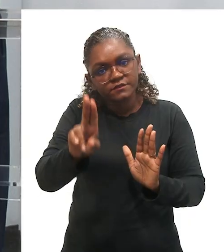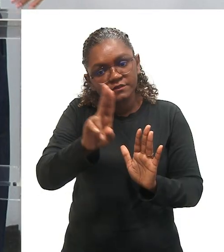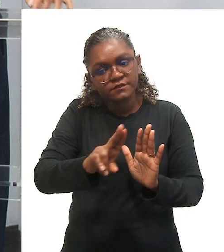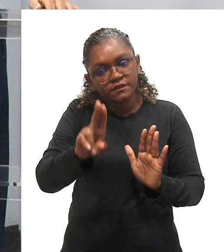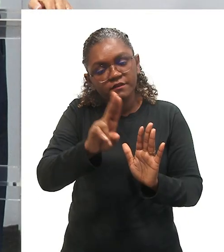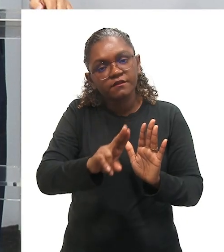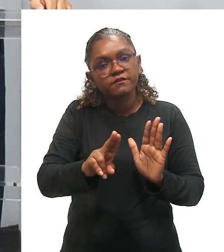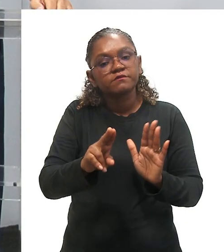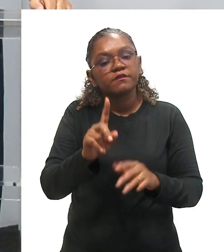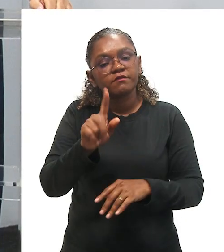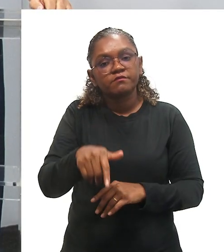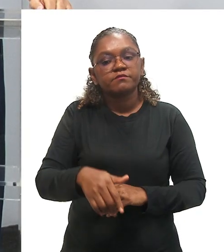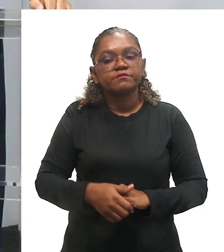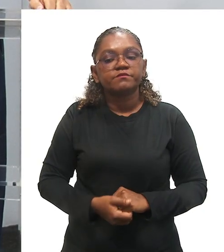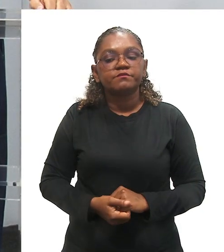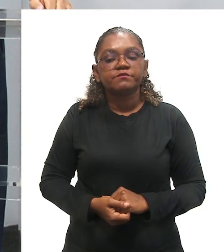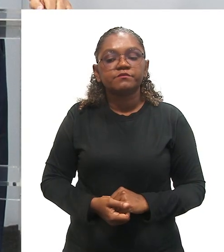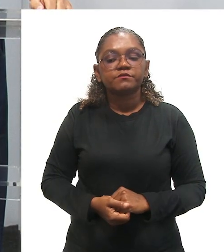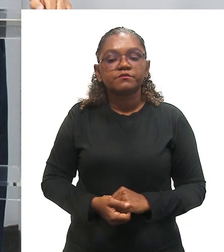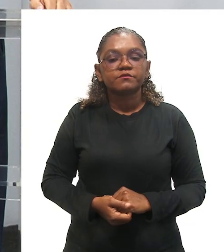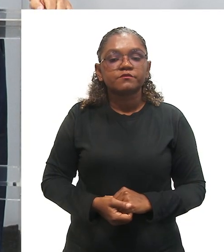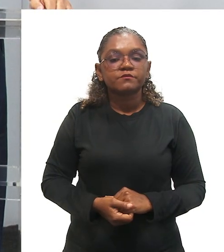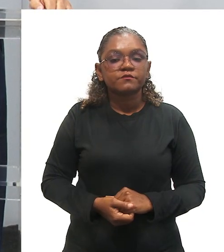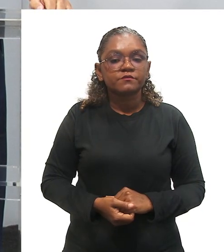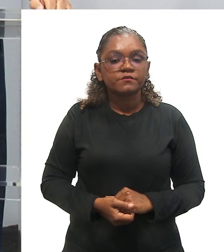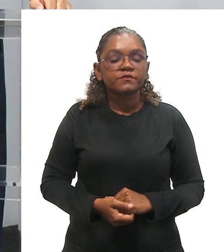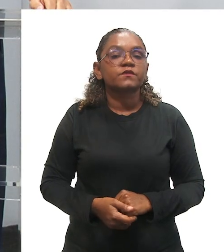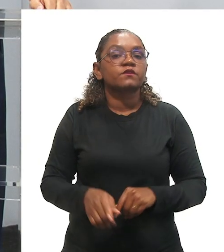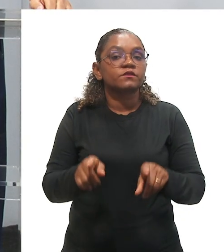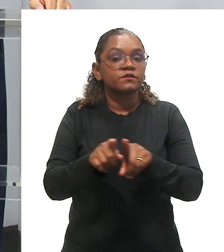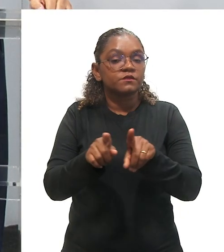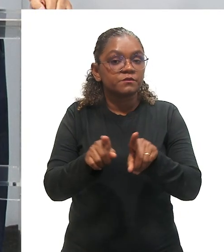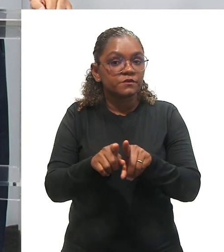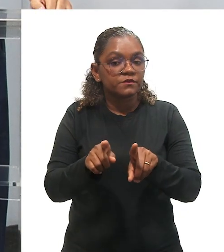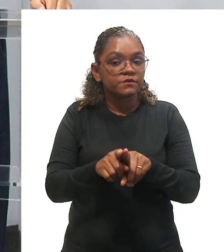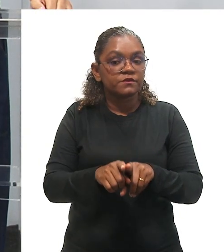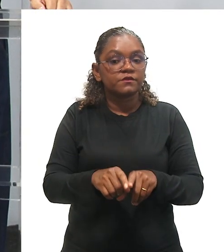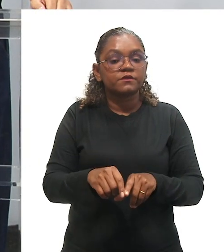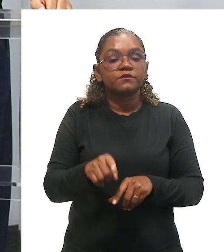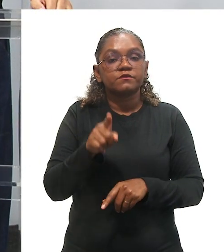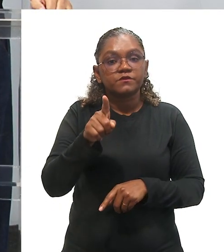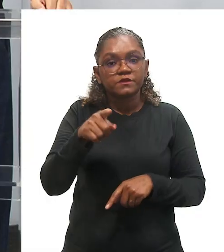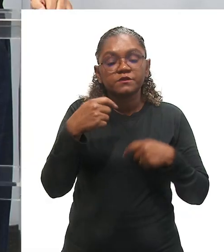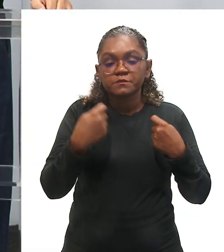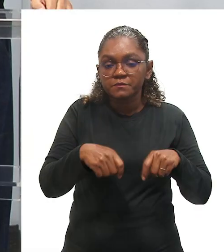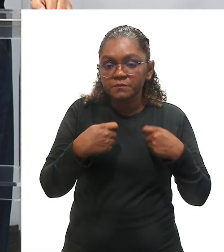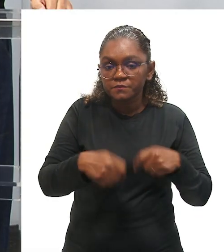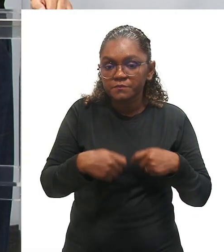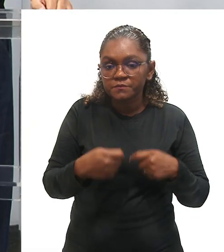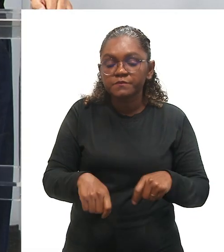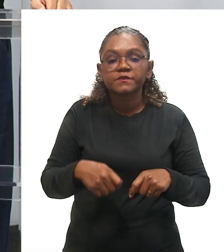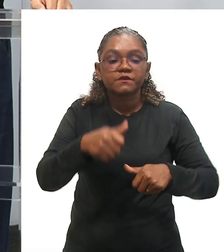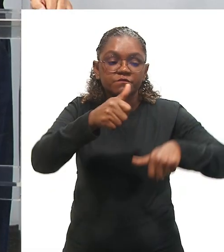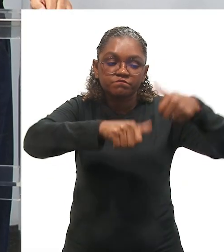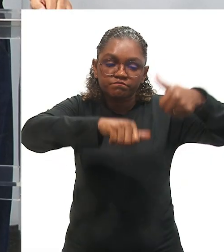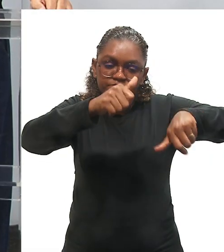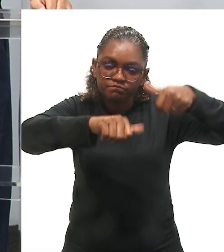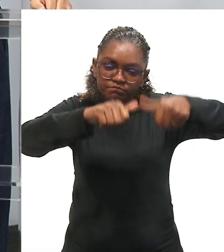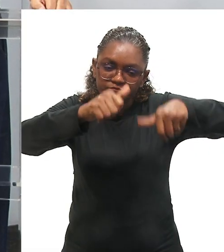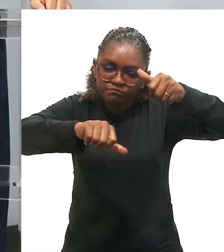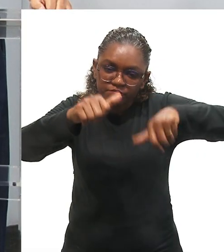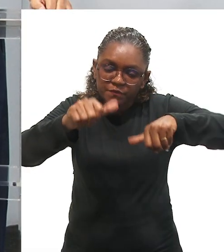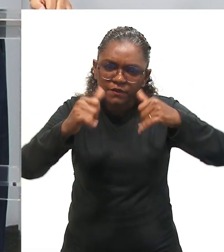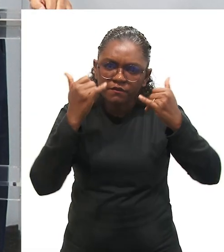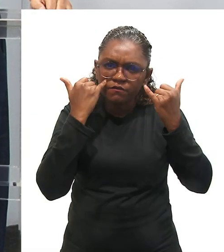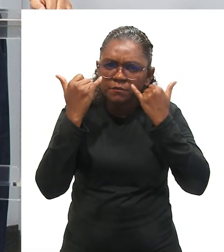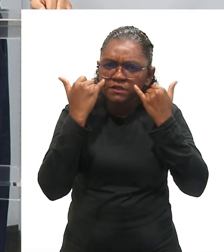fazer através da contabilidade. E você tem que ser aquele que